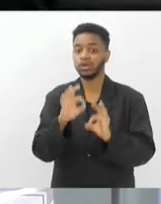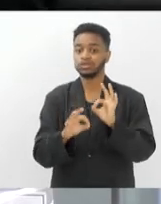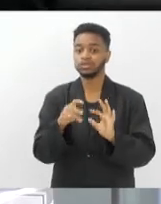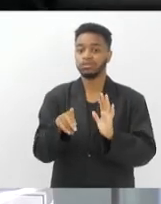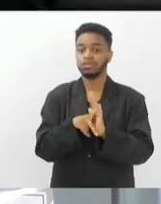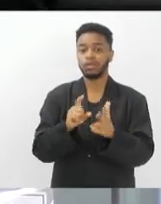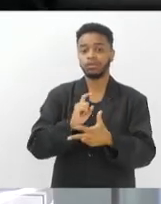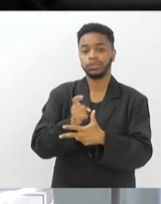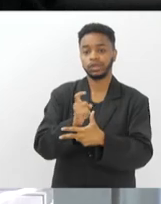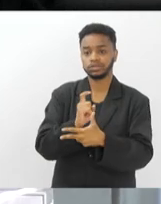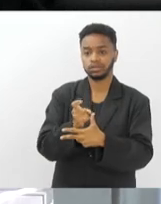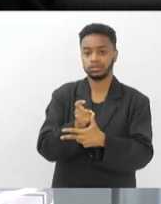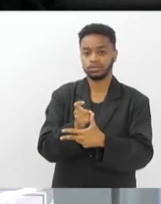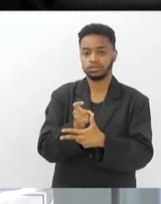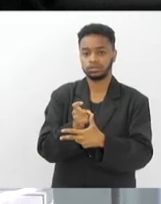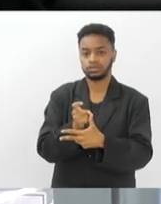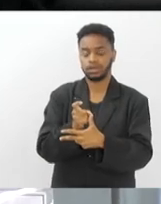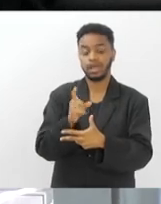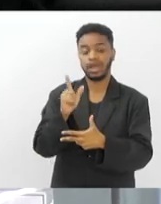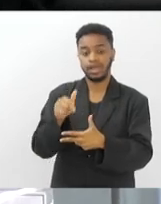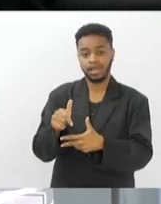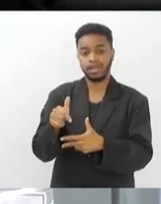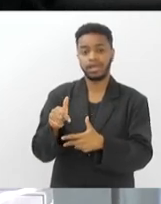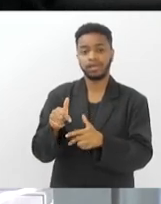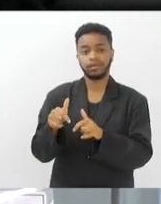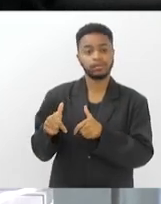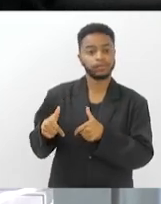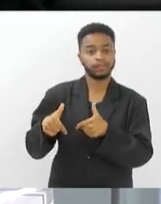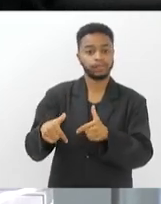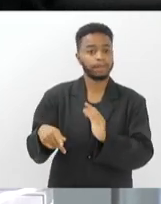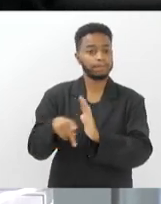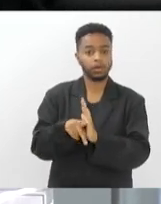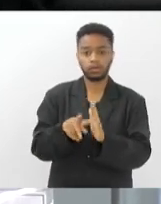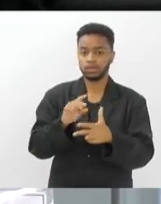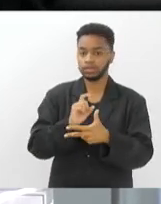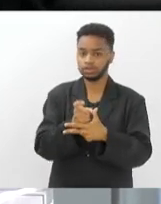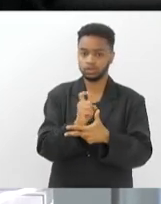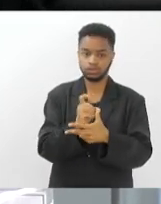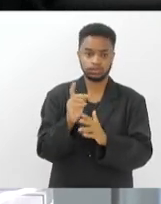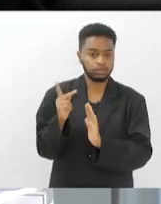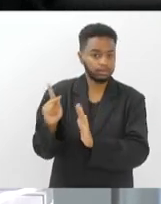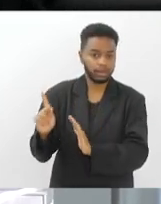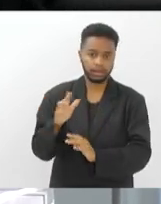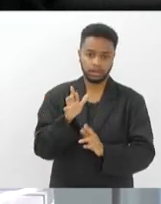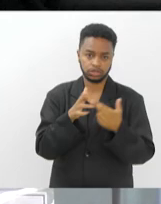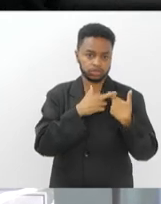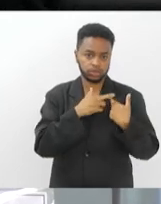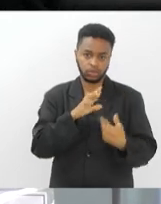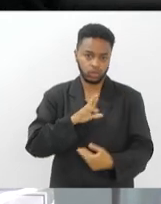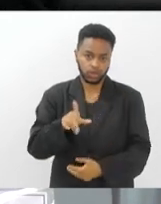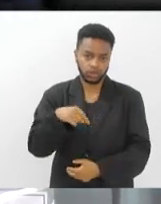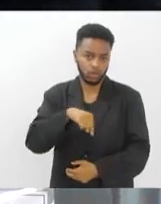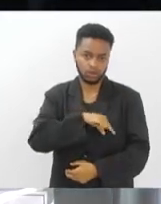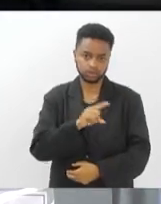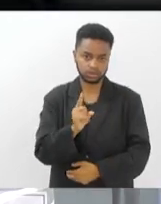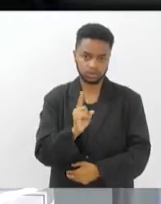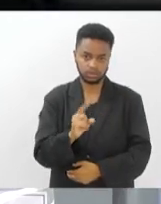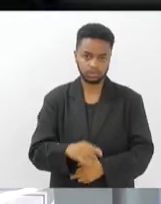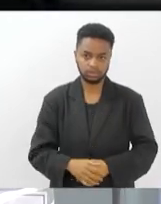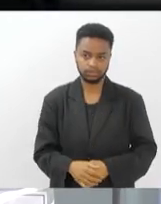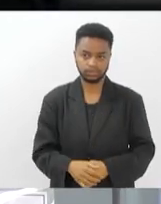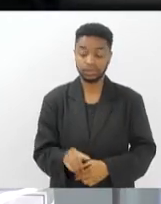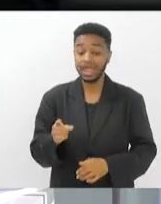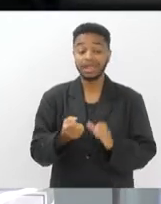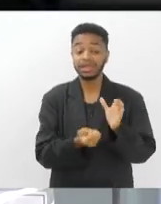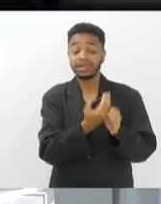Poder Executivo, iniciativa da lei tem que ser do Poder Executivo. Sim, a iniciativa da criação, mas